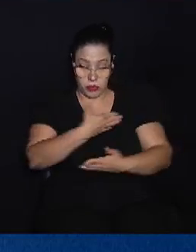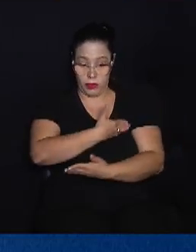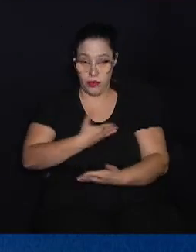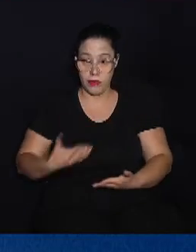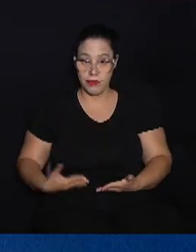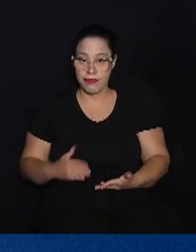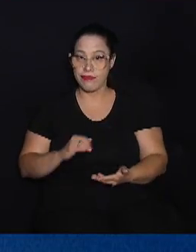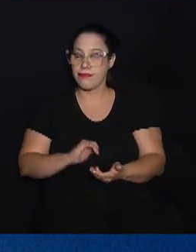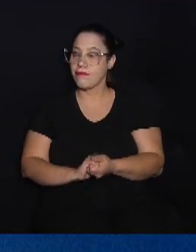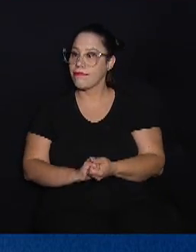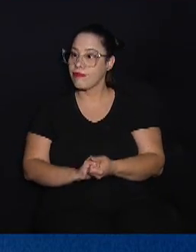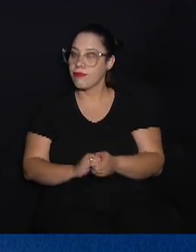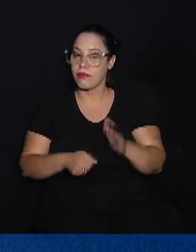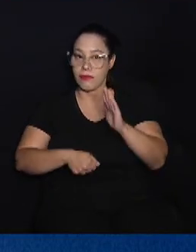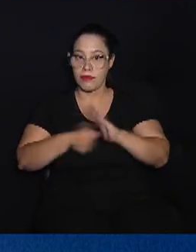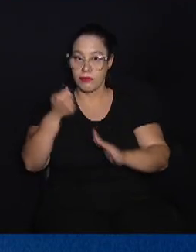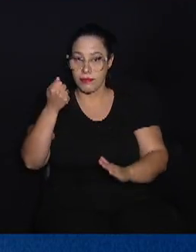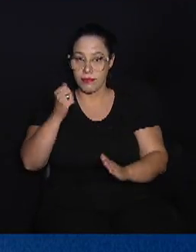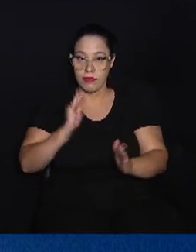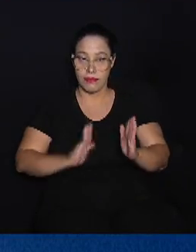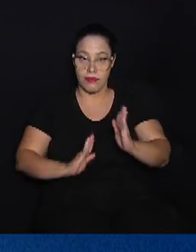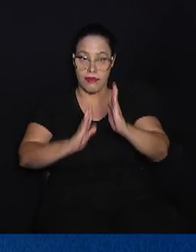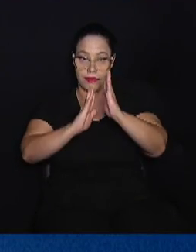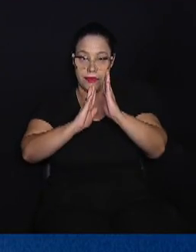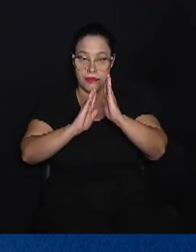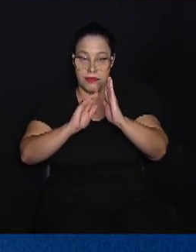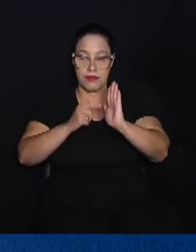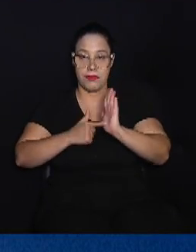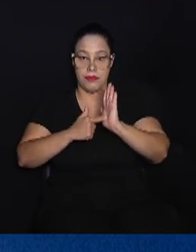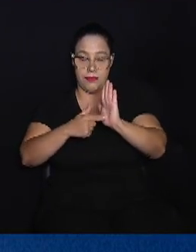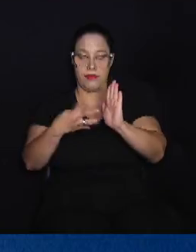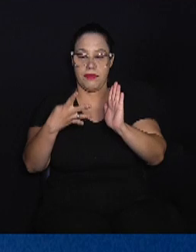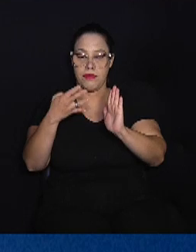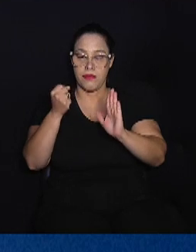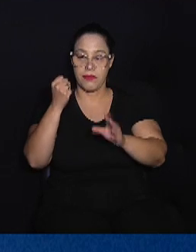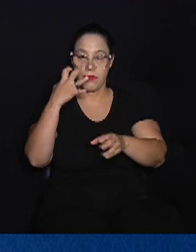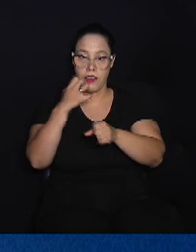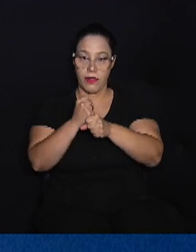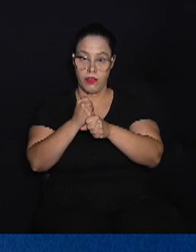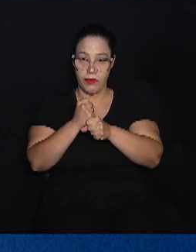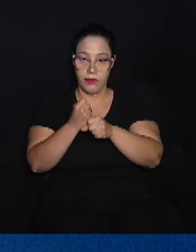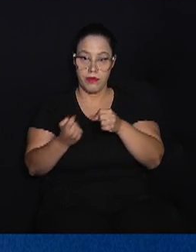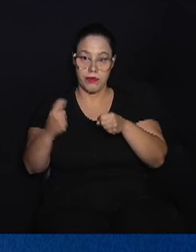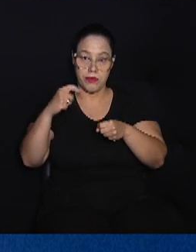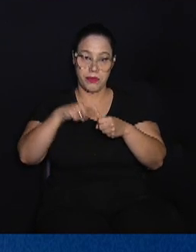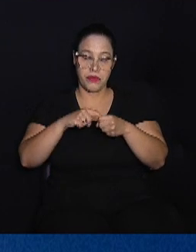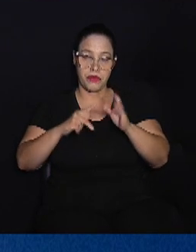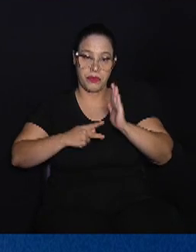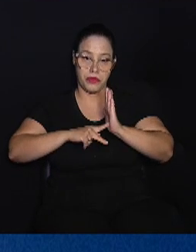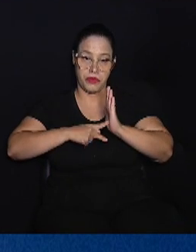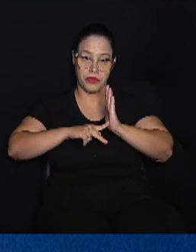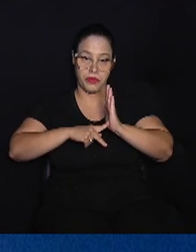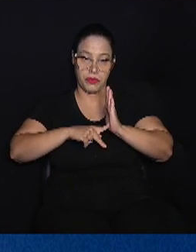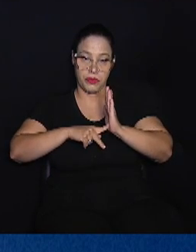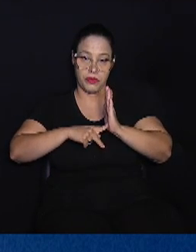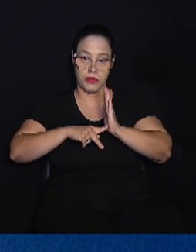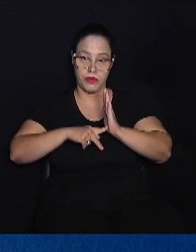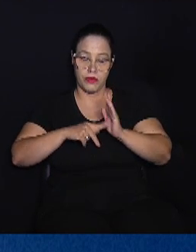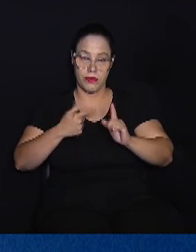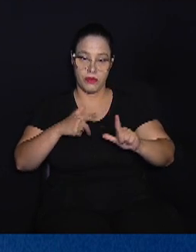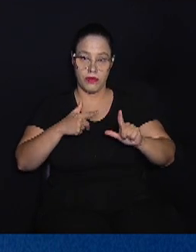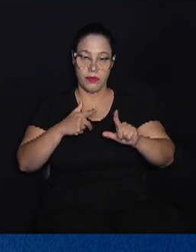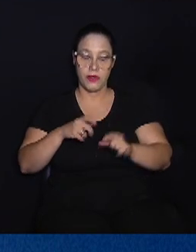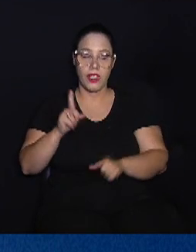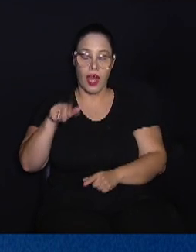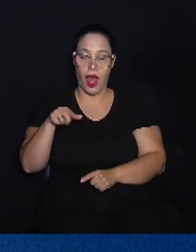Campinas. Primeira parte tem apresentação dos 40 anos da retomada do Sindicato dos Metalúrgicos. No